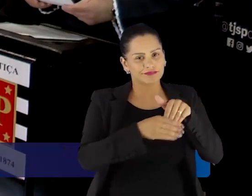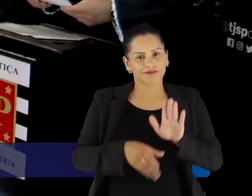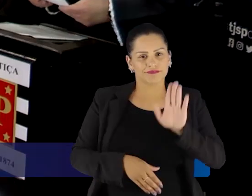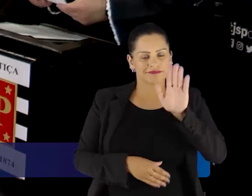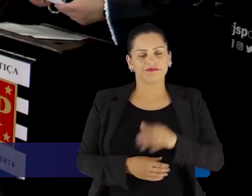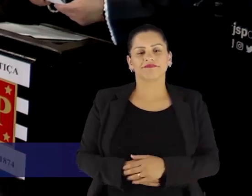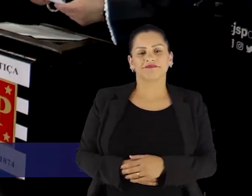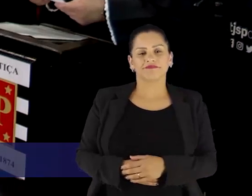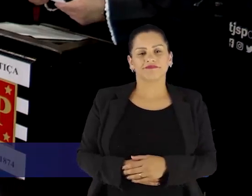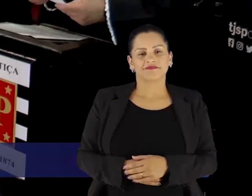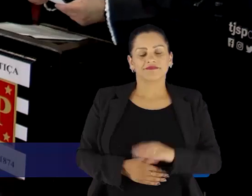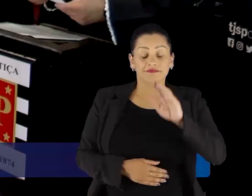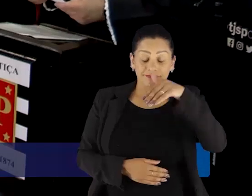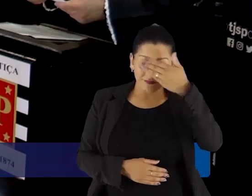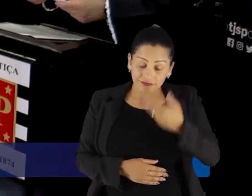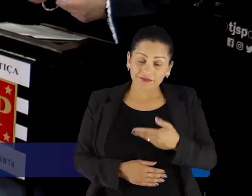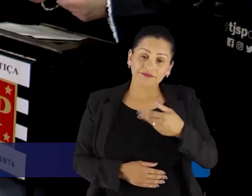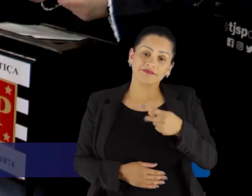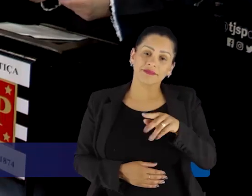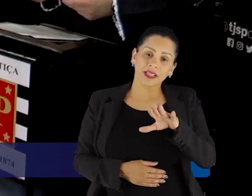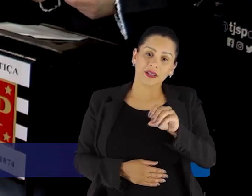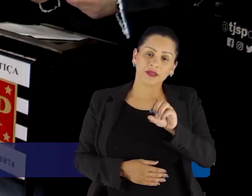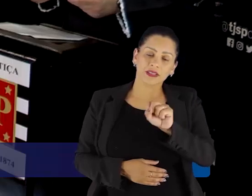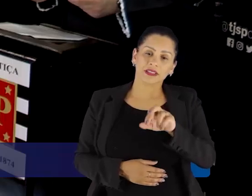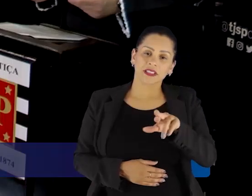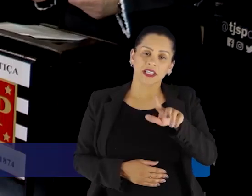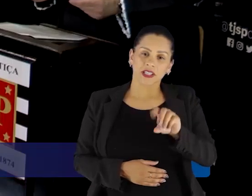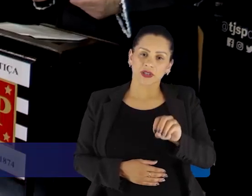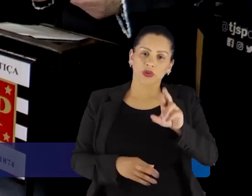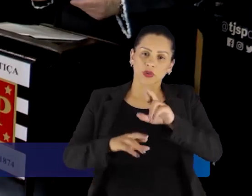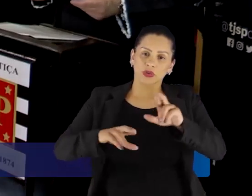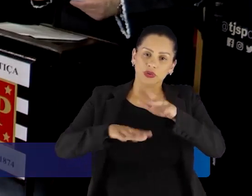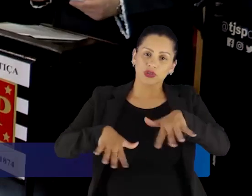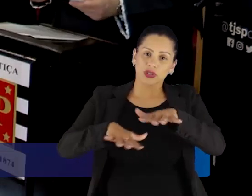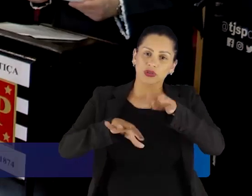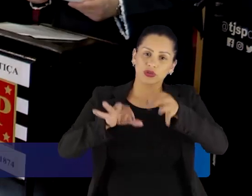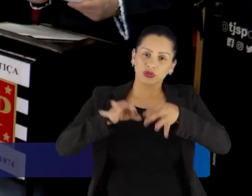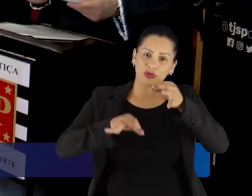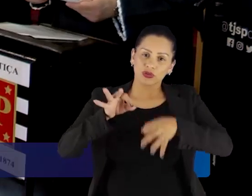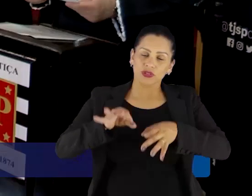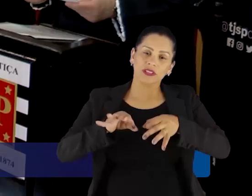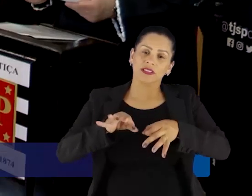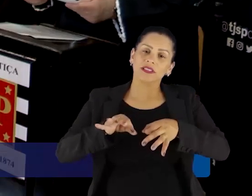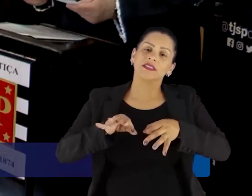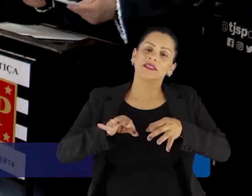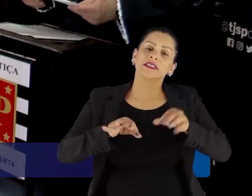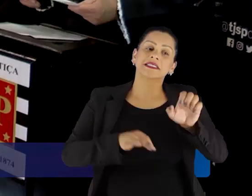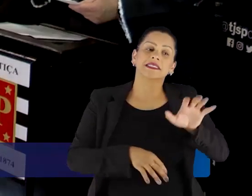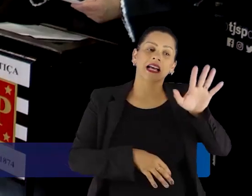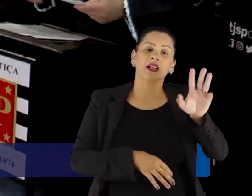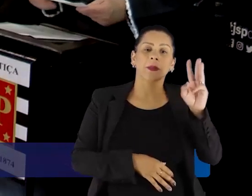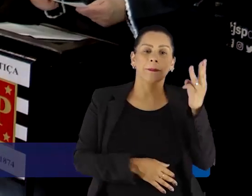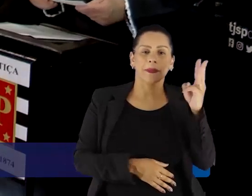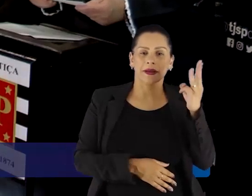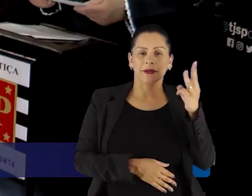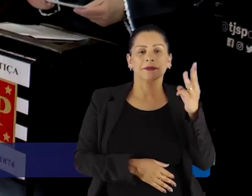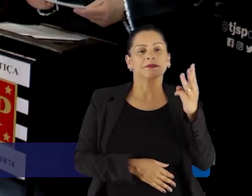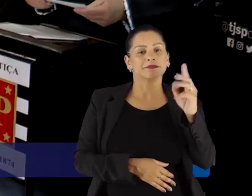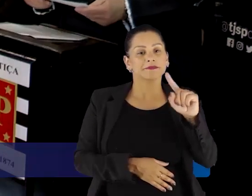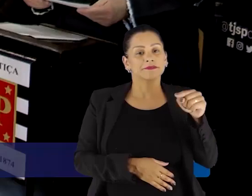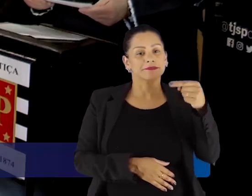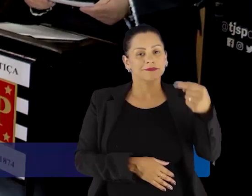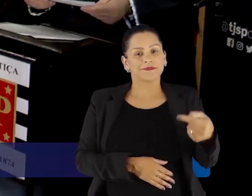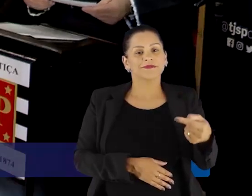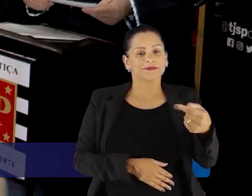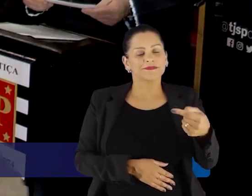os exercícios Rua Paulo Sérgio velten Pereira corregedor-geral da Justiça do Estado do Maranhão do Maranhão e próximo